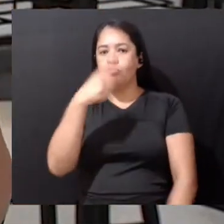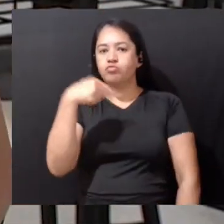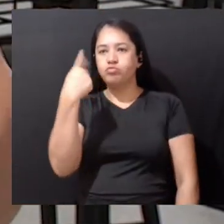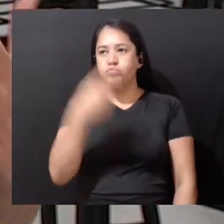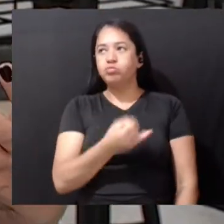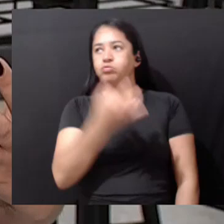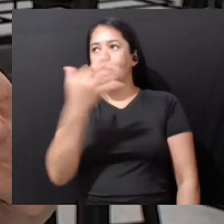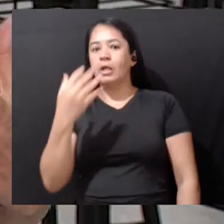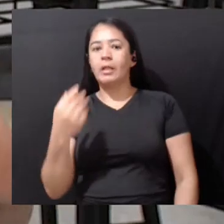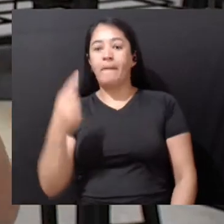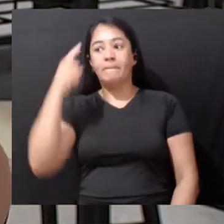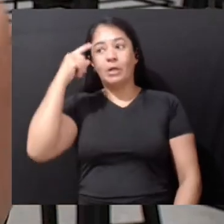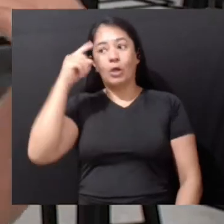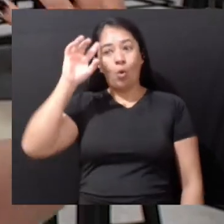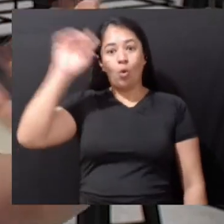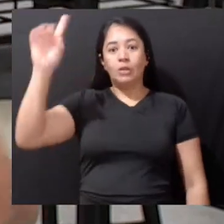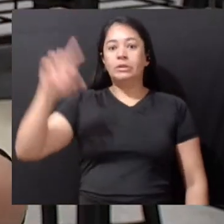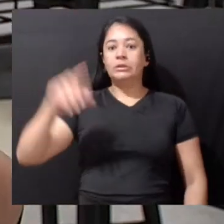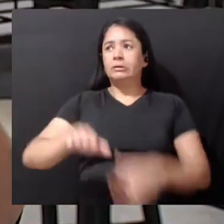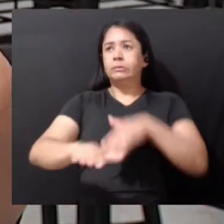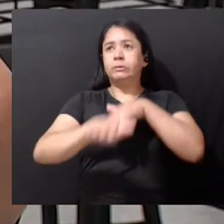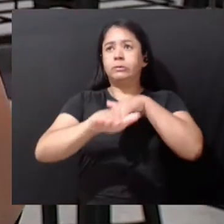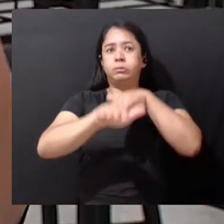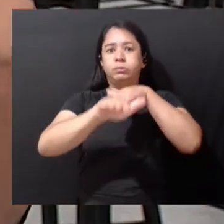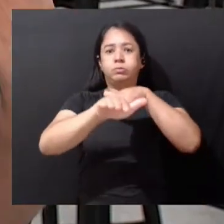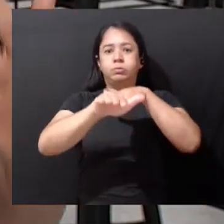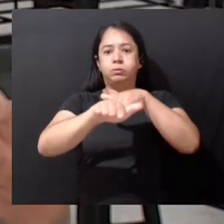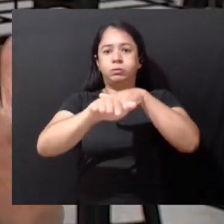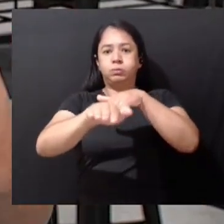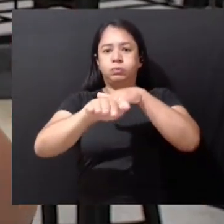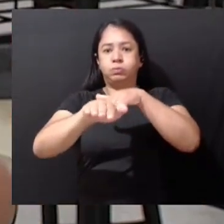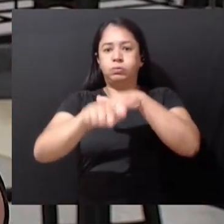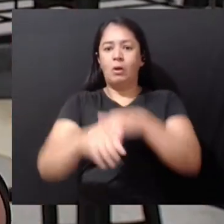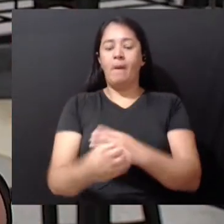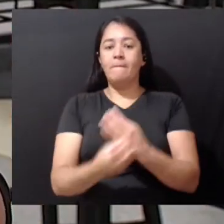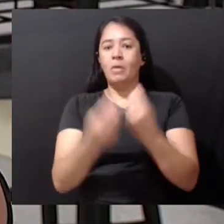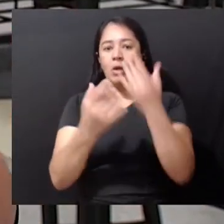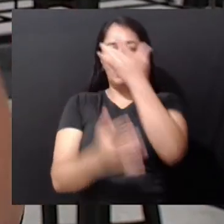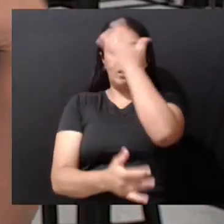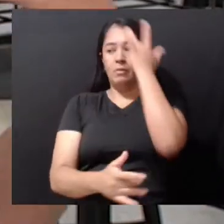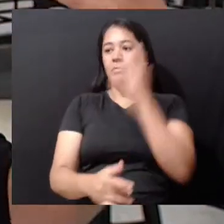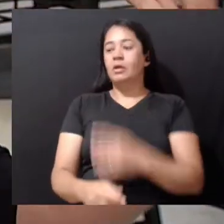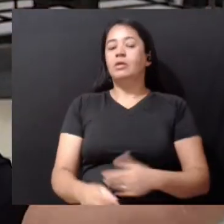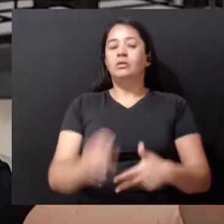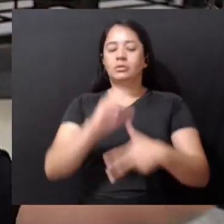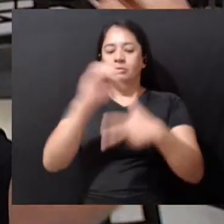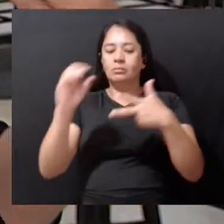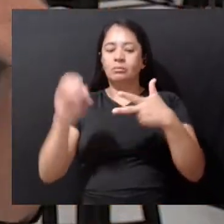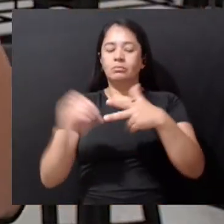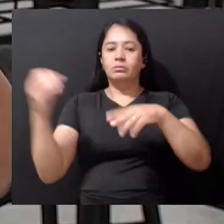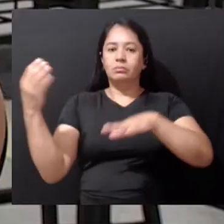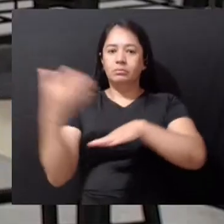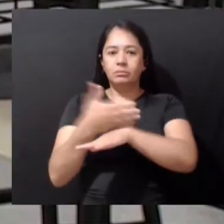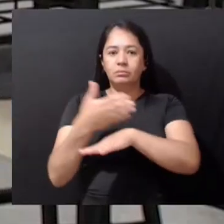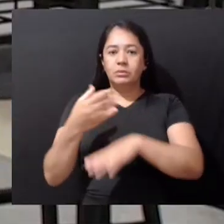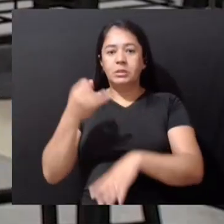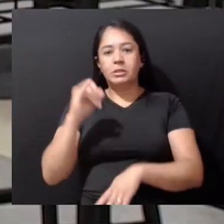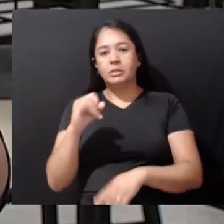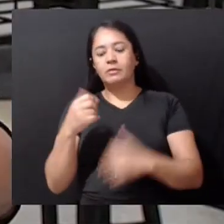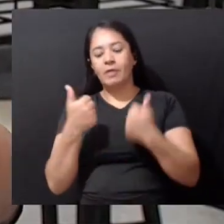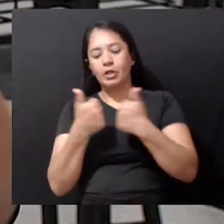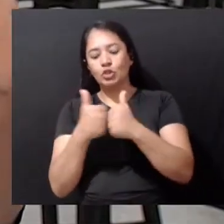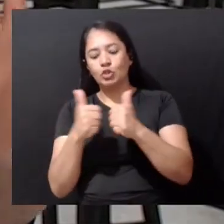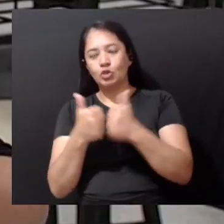dia tem muito trânsito, né? Tem muita gente indo fazer essa prova, se ele vai de ônibus, se ele vai